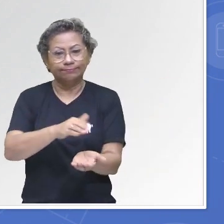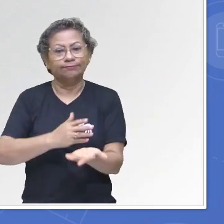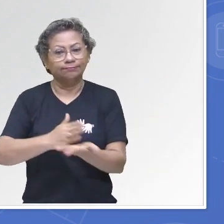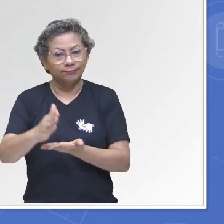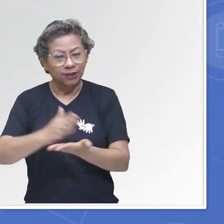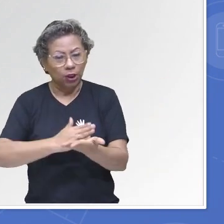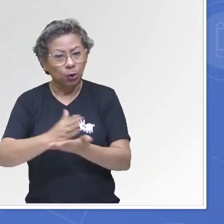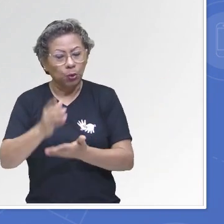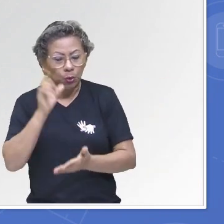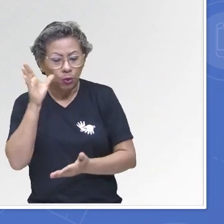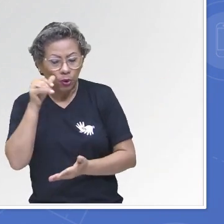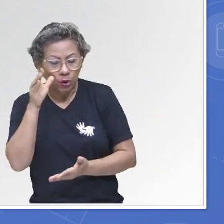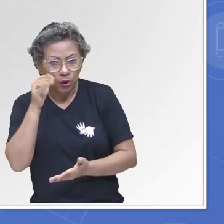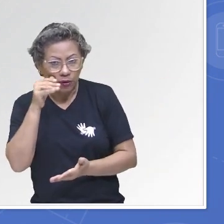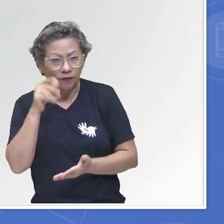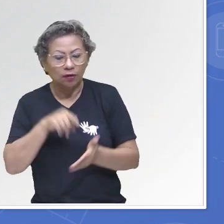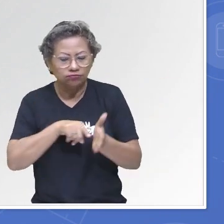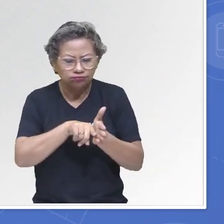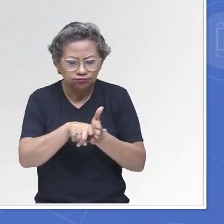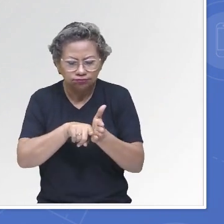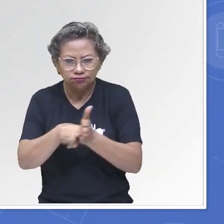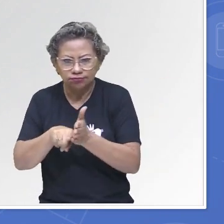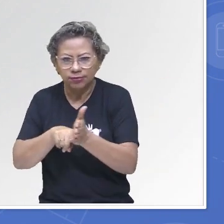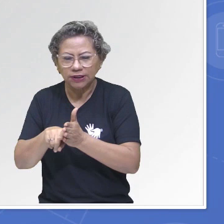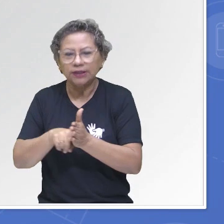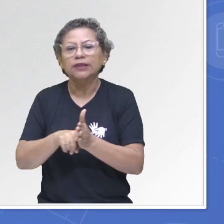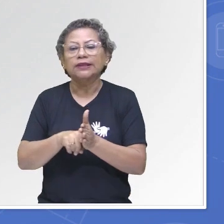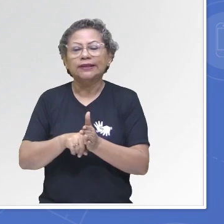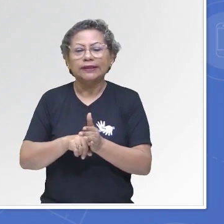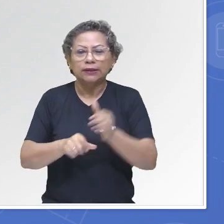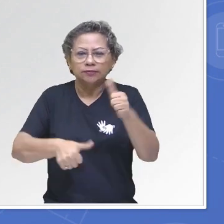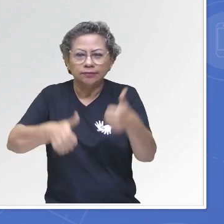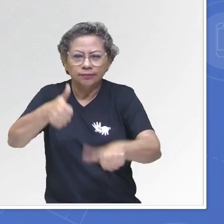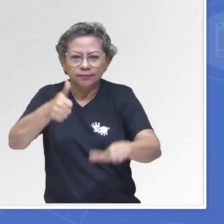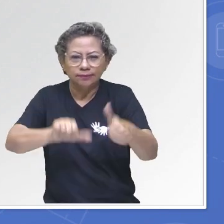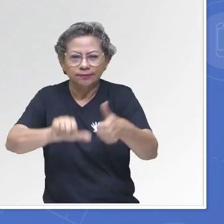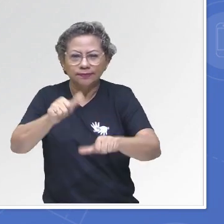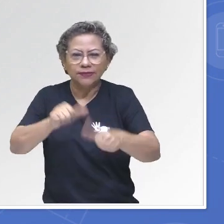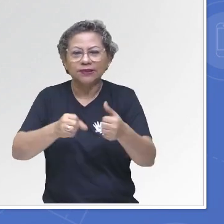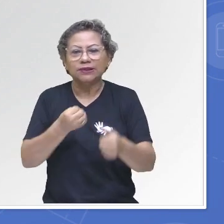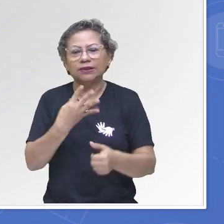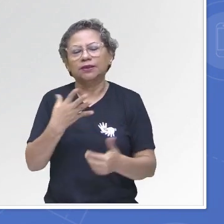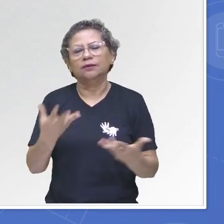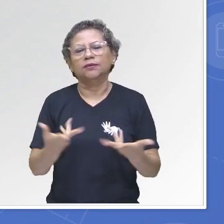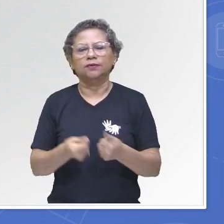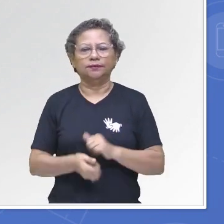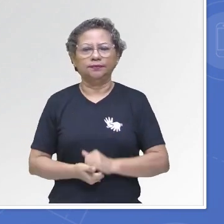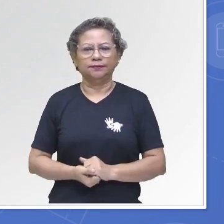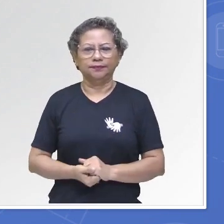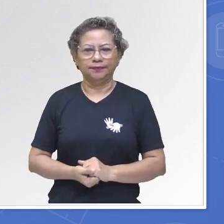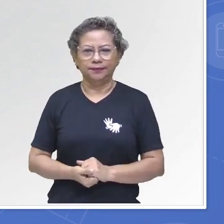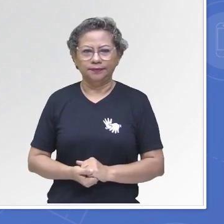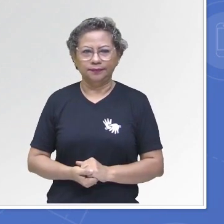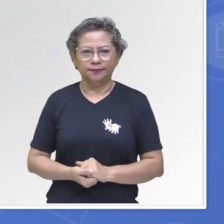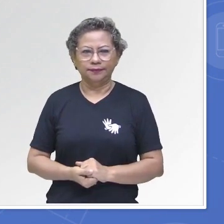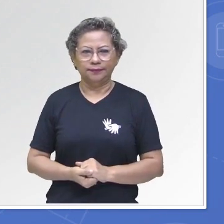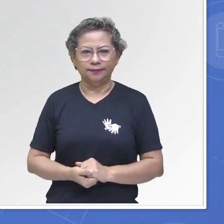né? E vai fazer a sua análise para saber da qualidade daquele alimento, tá? Então vamos seguir.